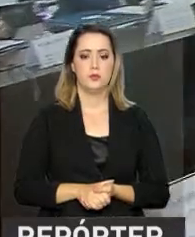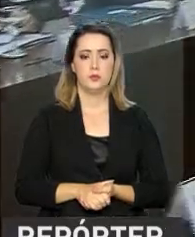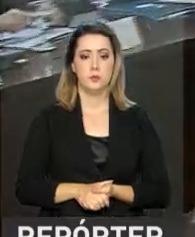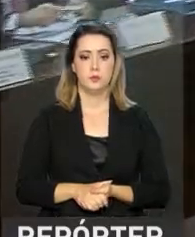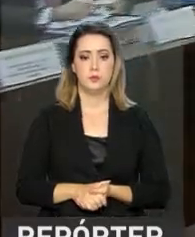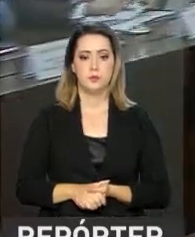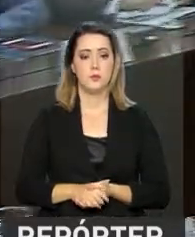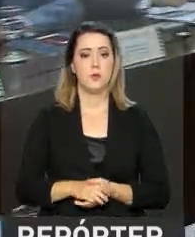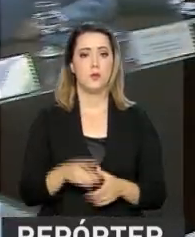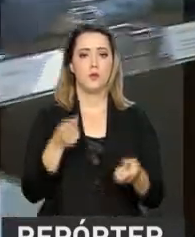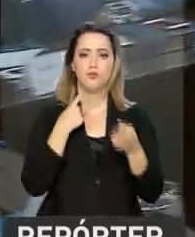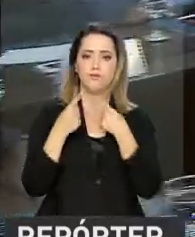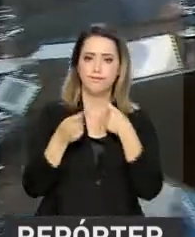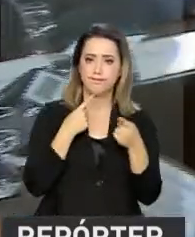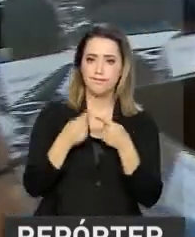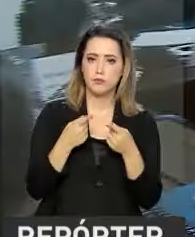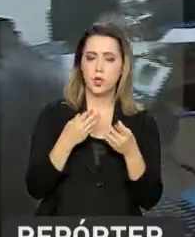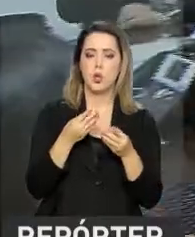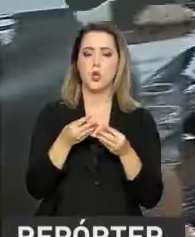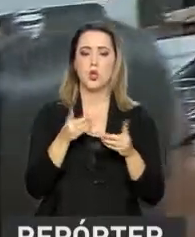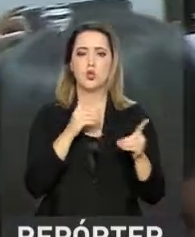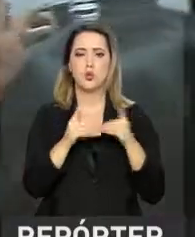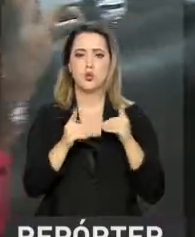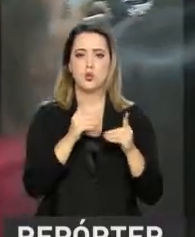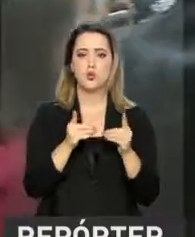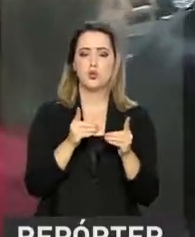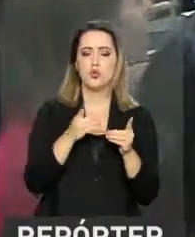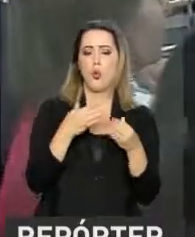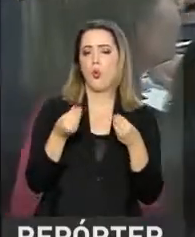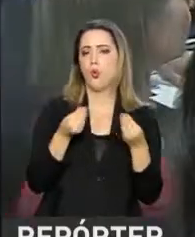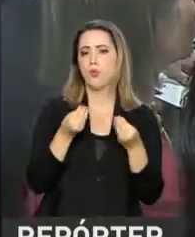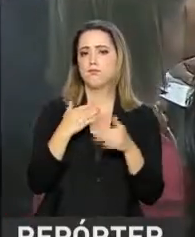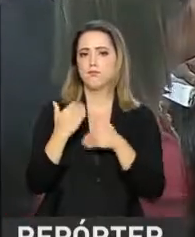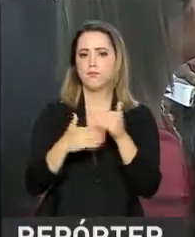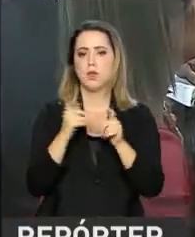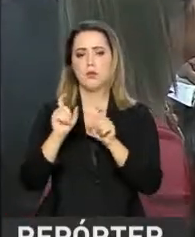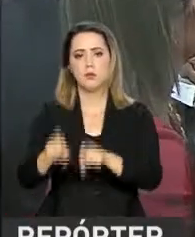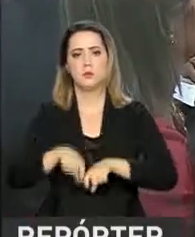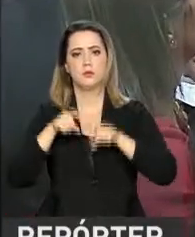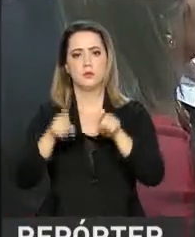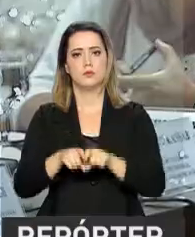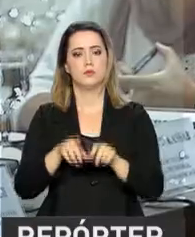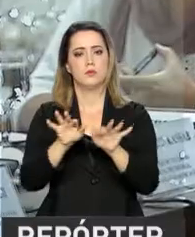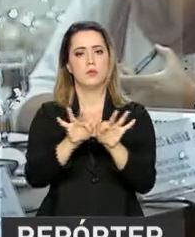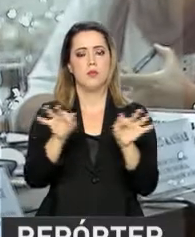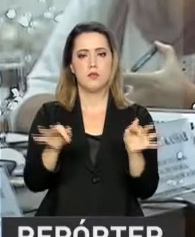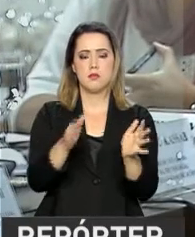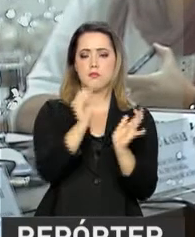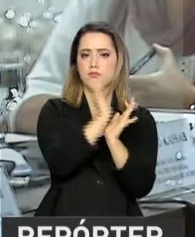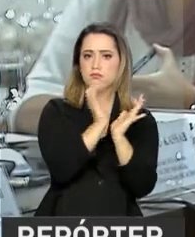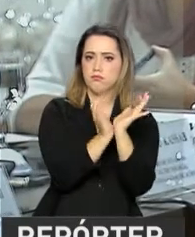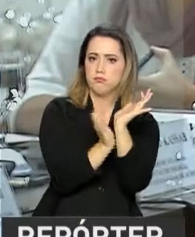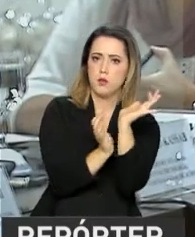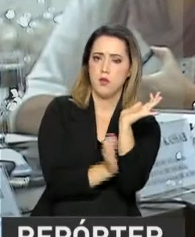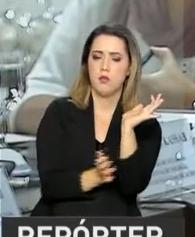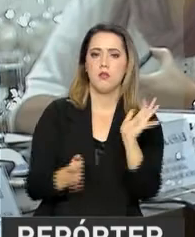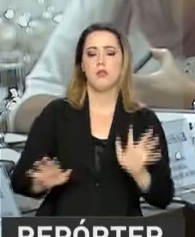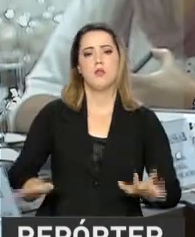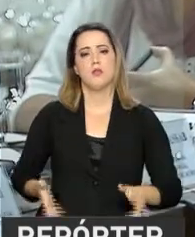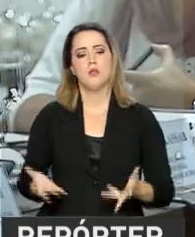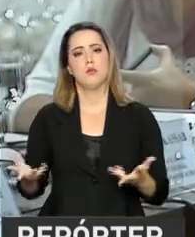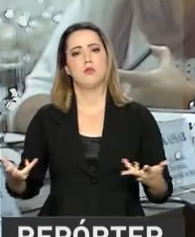O grupo discutiu o andamento de sugestões para a educação básica, o agronegócio, a desburocratização, a produtividade,